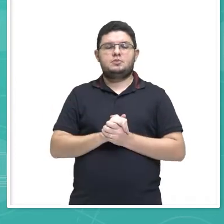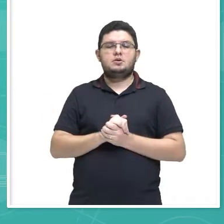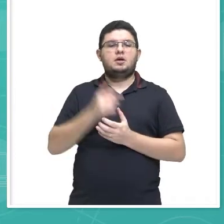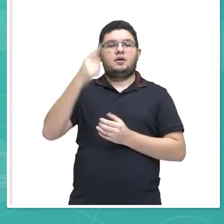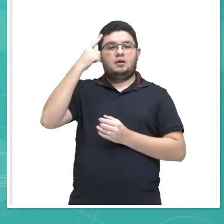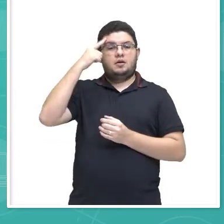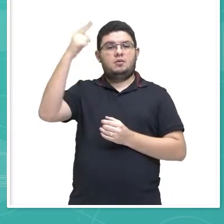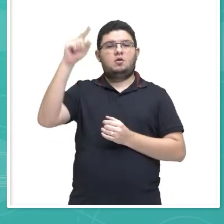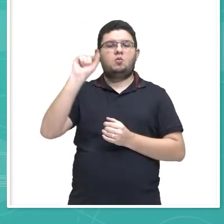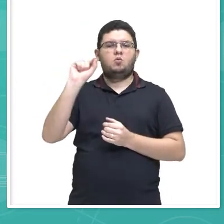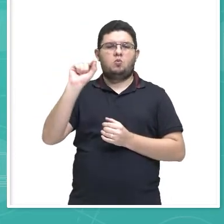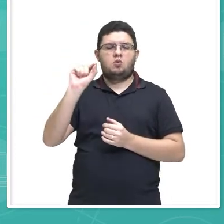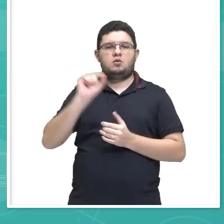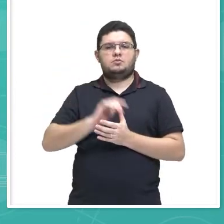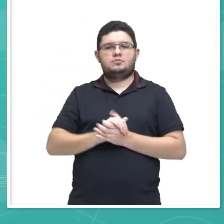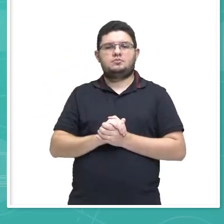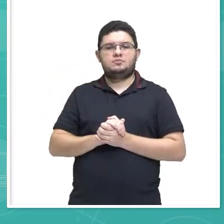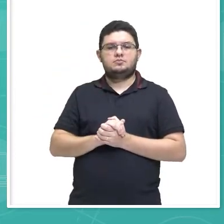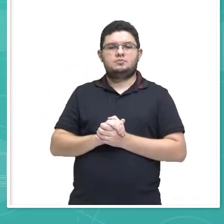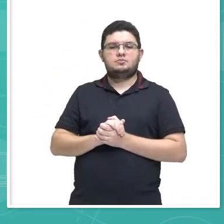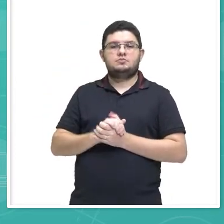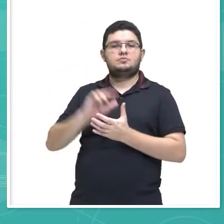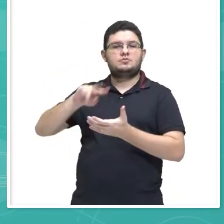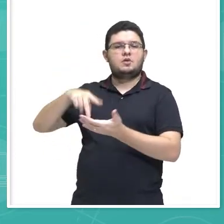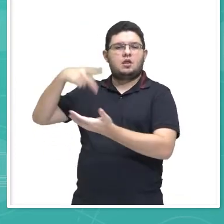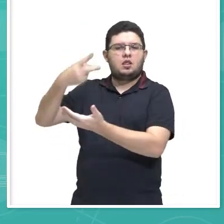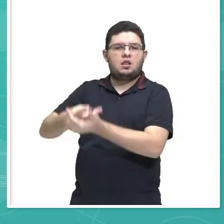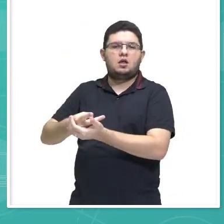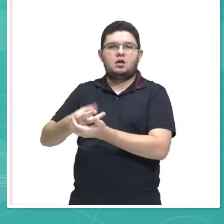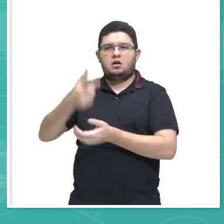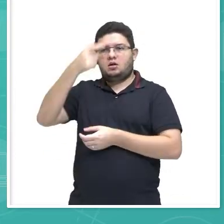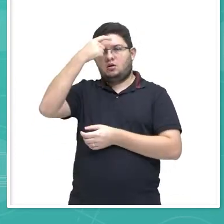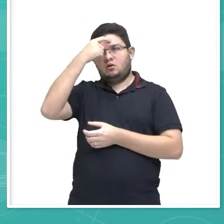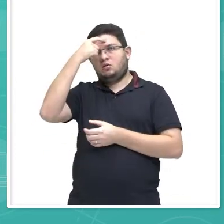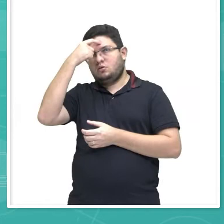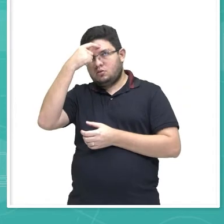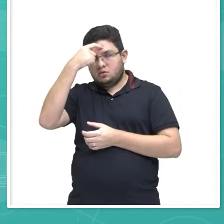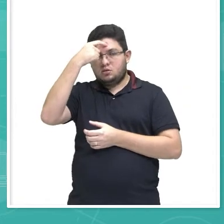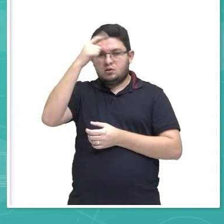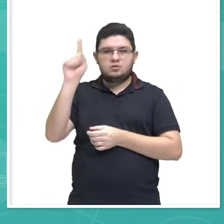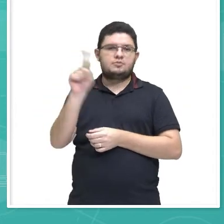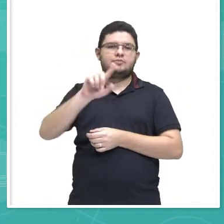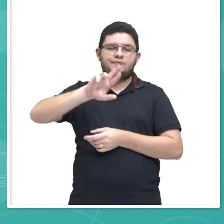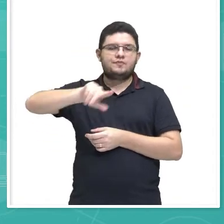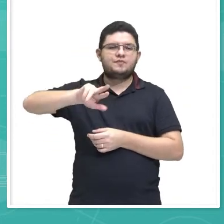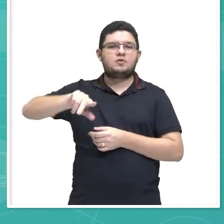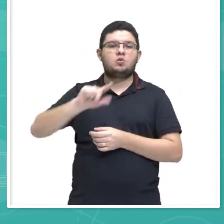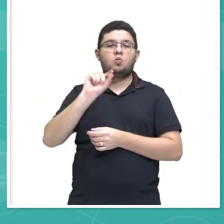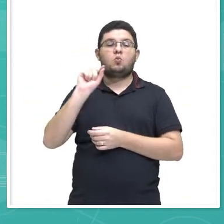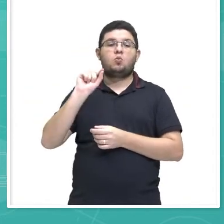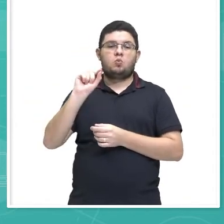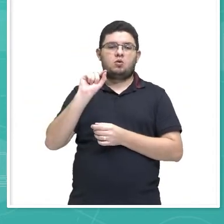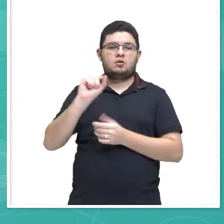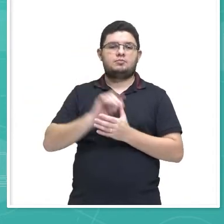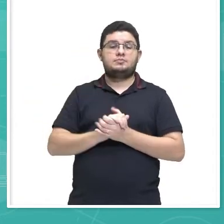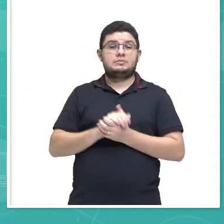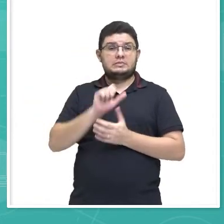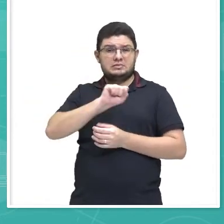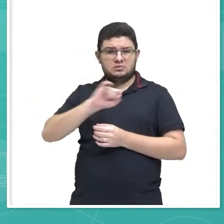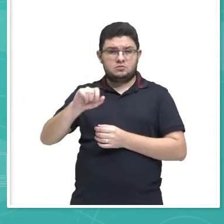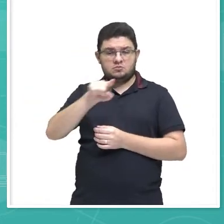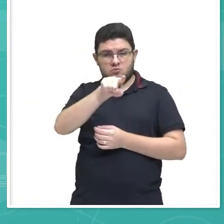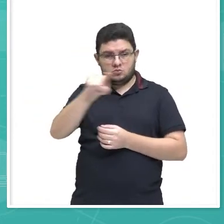vai fazer o adversário ficar inconsciente, não. É assim, quando você faz um movimento